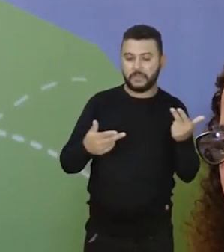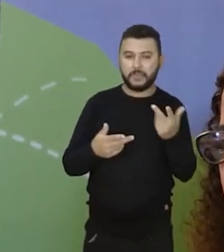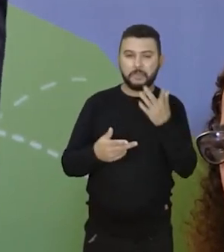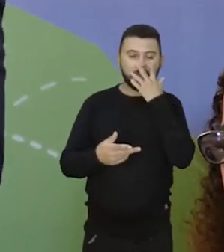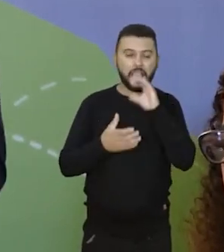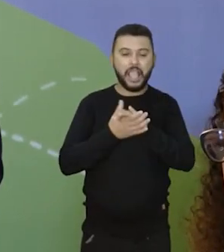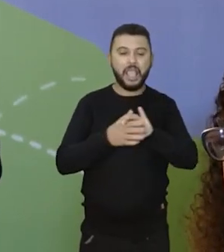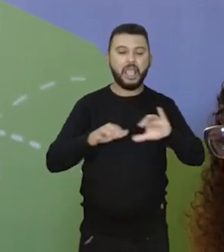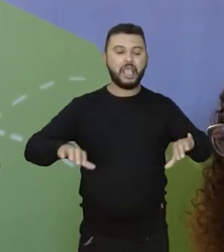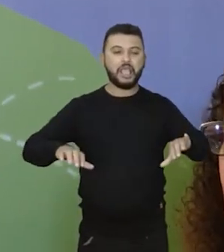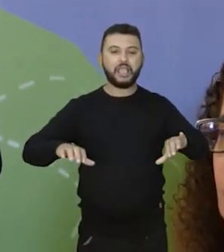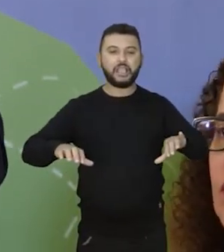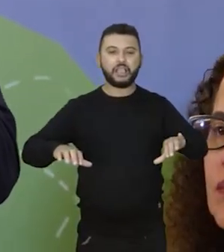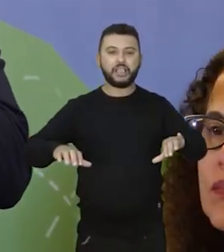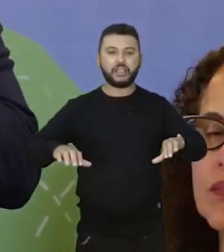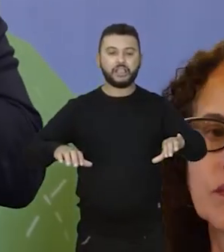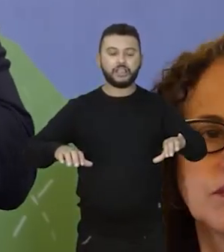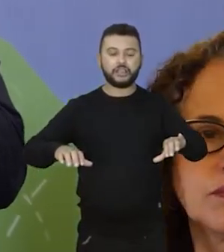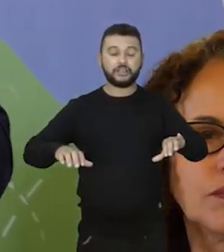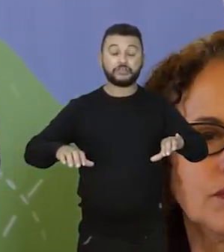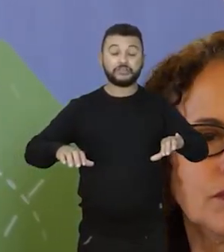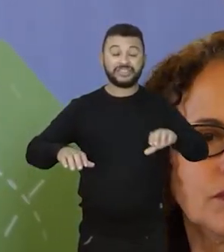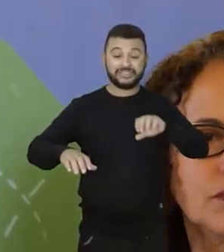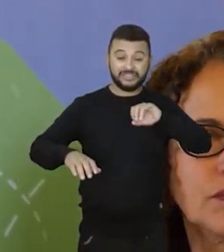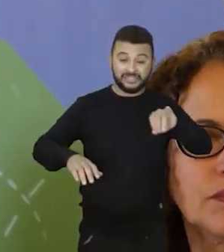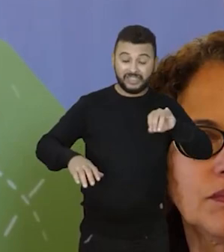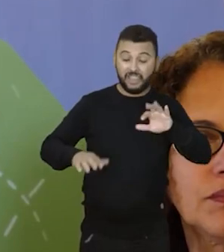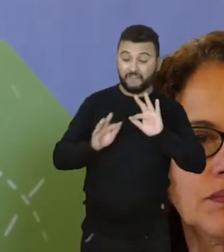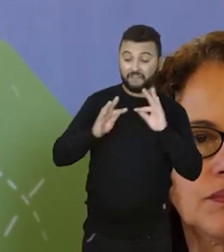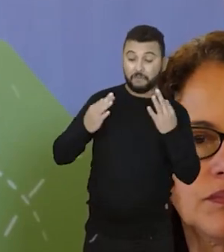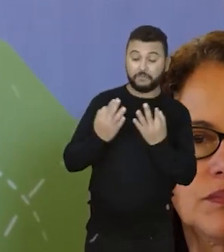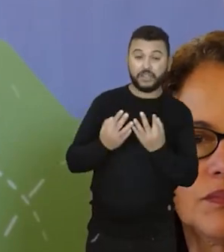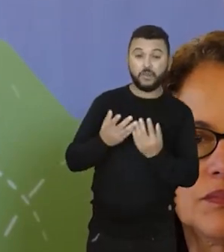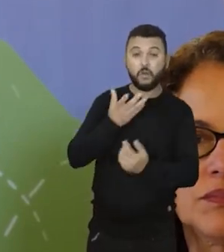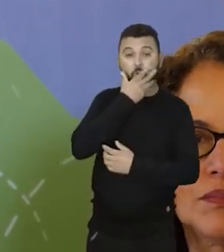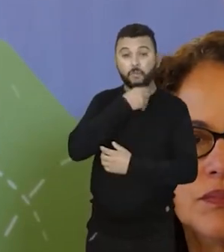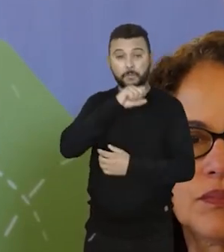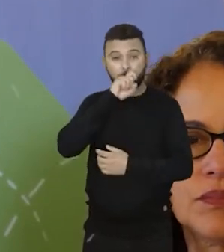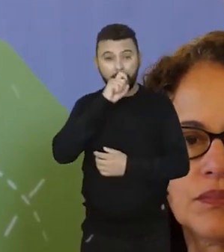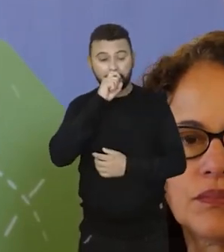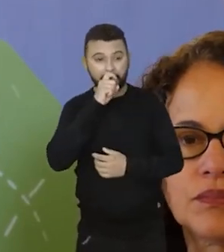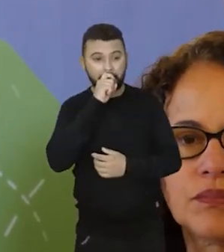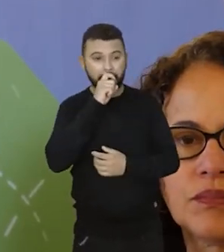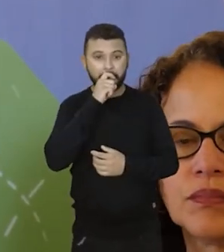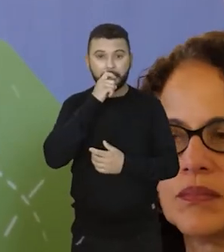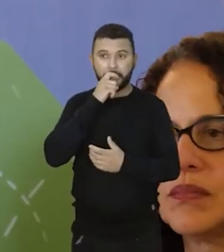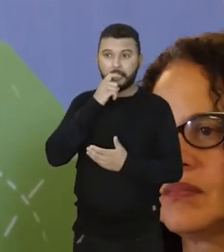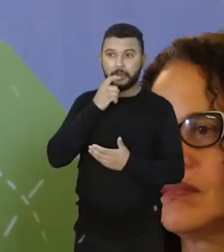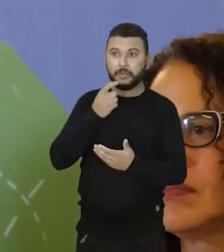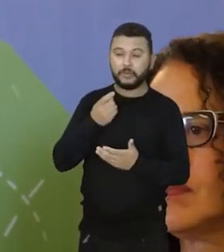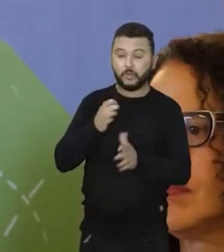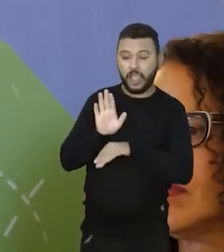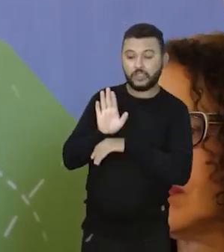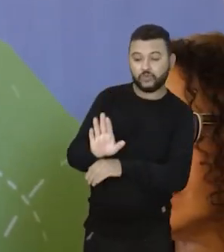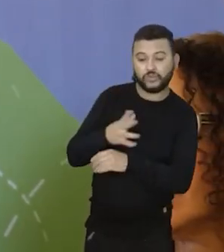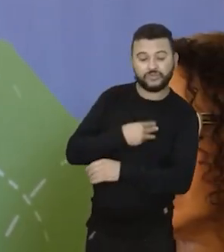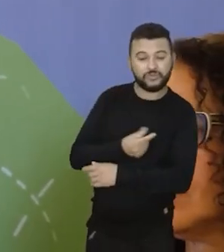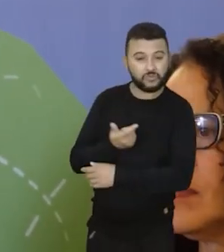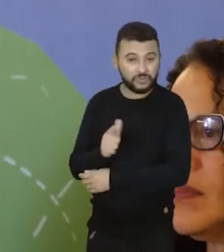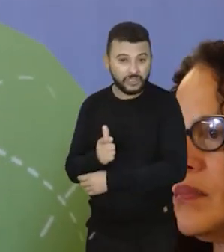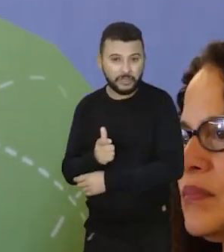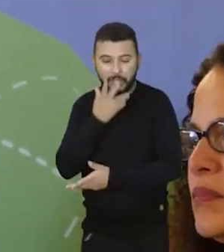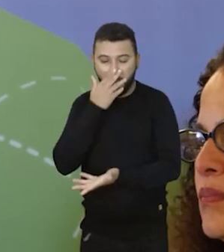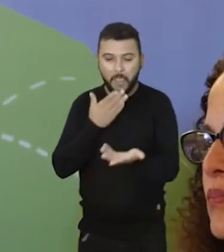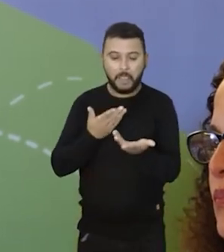continua a família o pai e a mãe não fazem concessão para o filho a relação fica ruim então